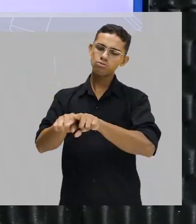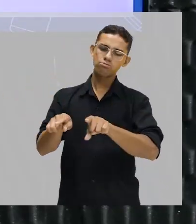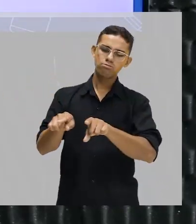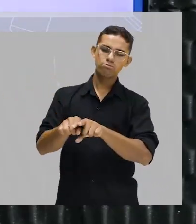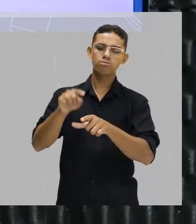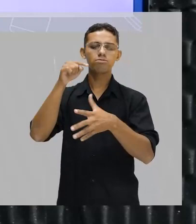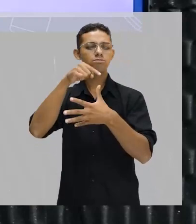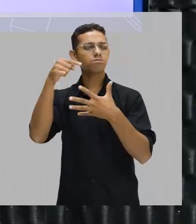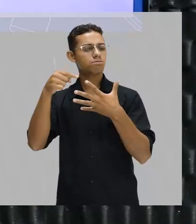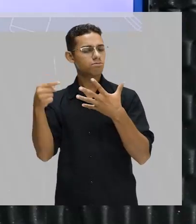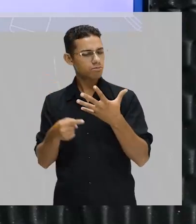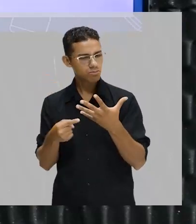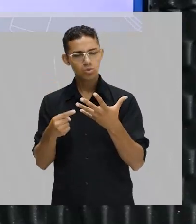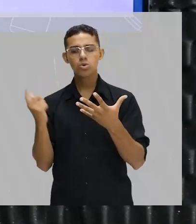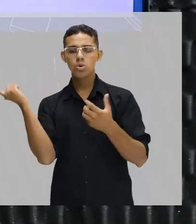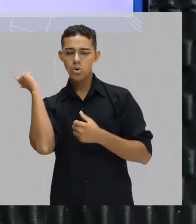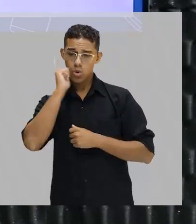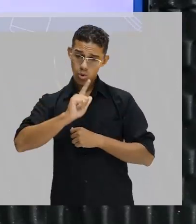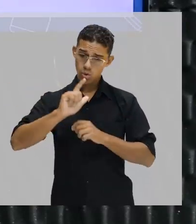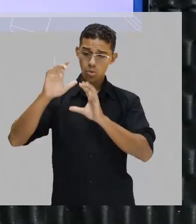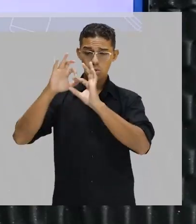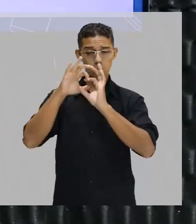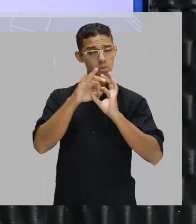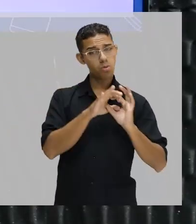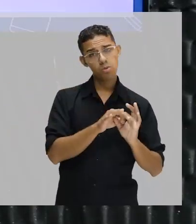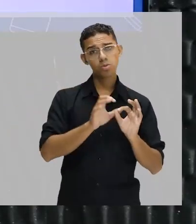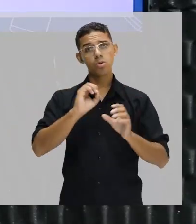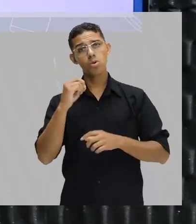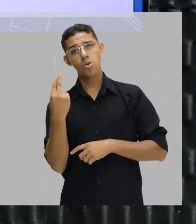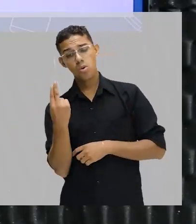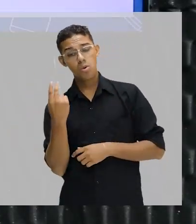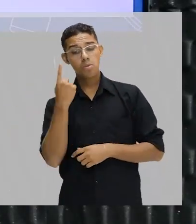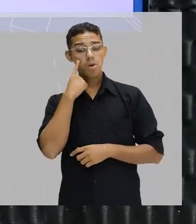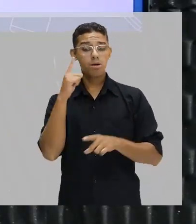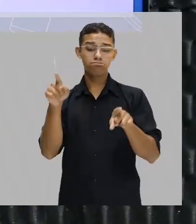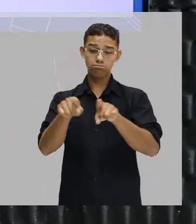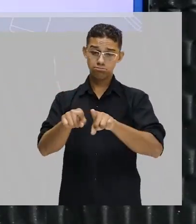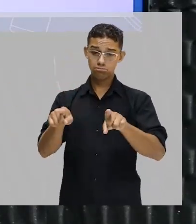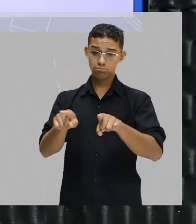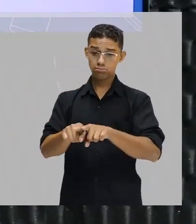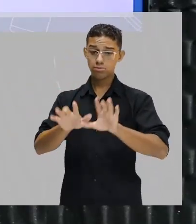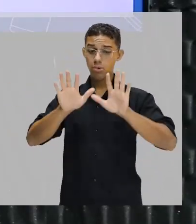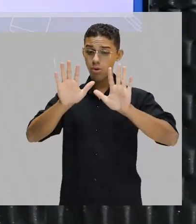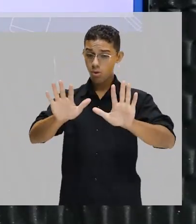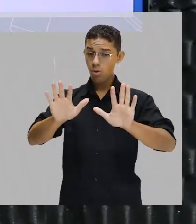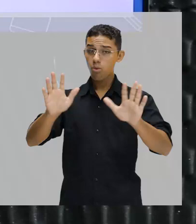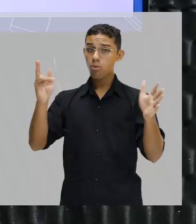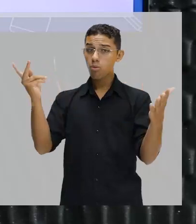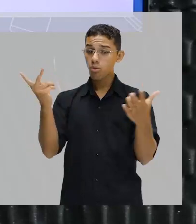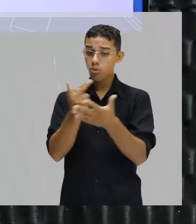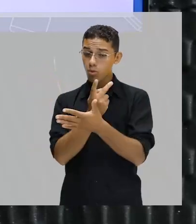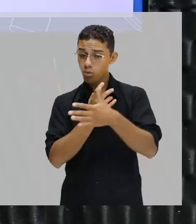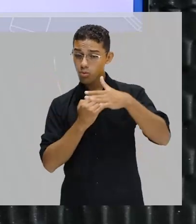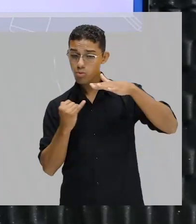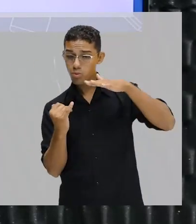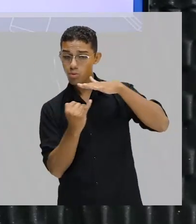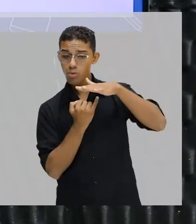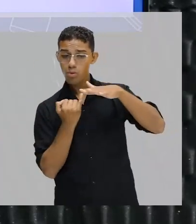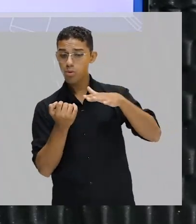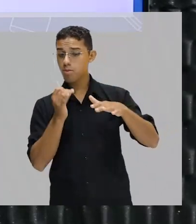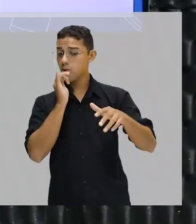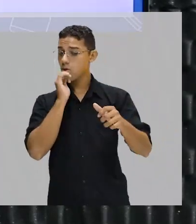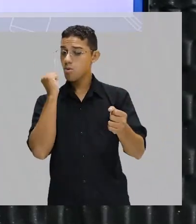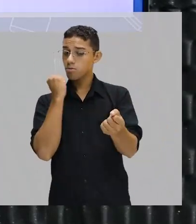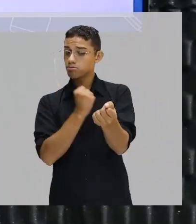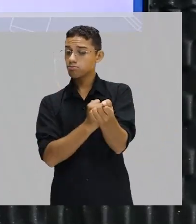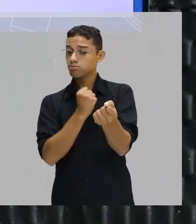contextos, ou que poderá levá-lo a ser visto como um vício de linguagem. Então, atenção, a ambiguidade pode ser vista